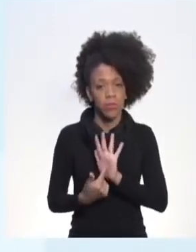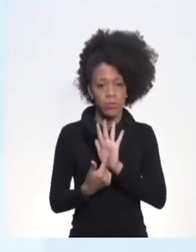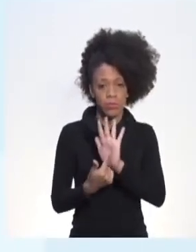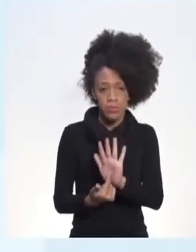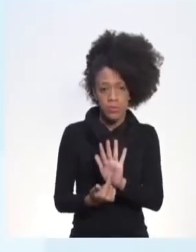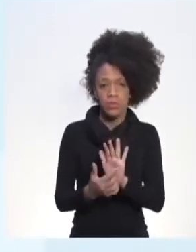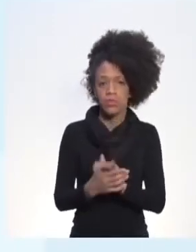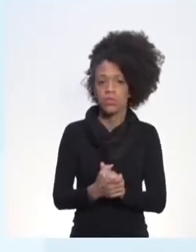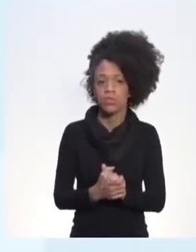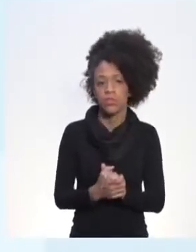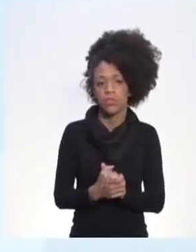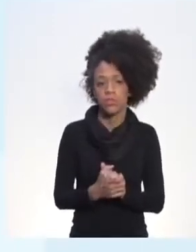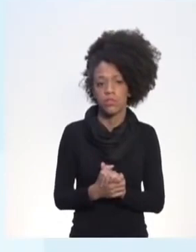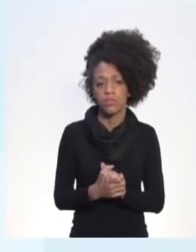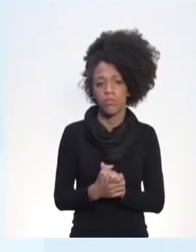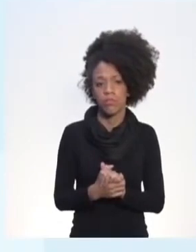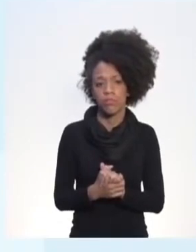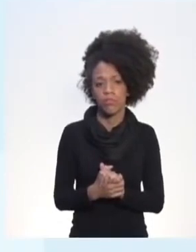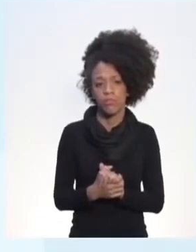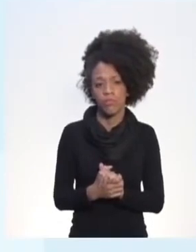indicar